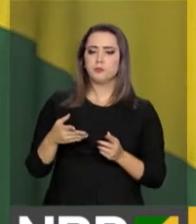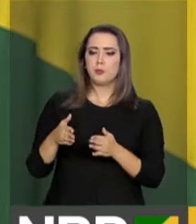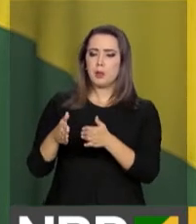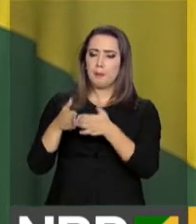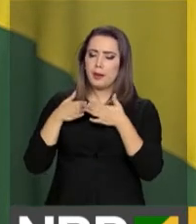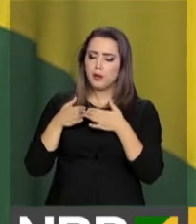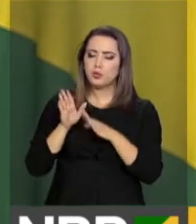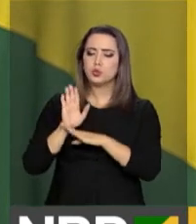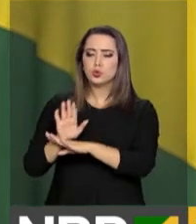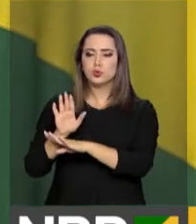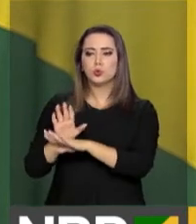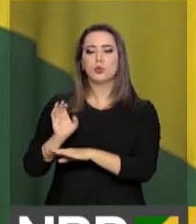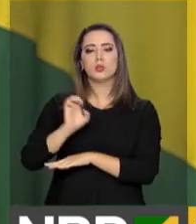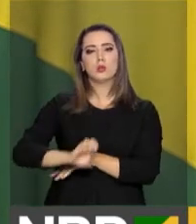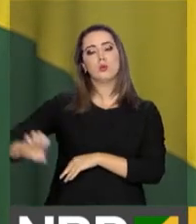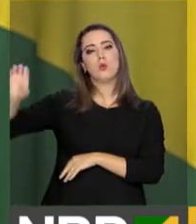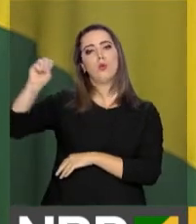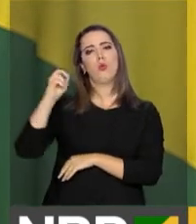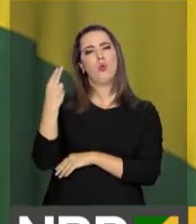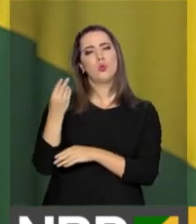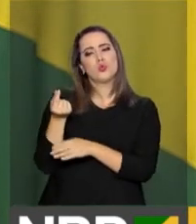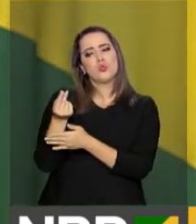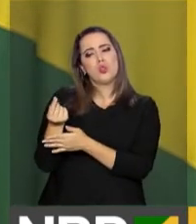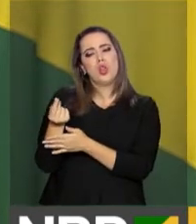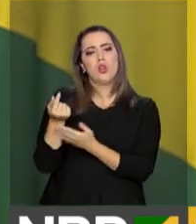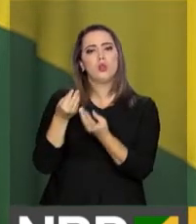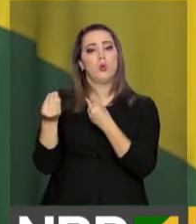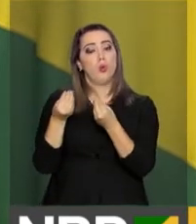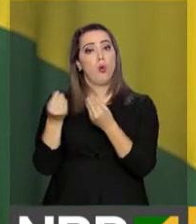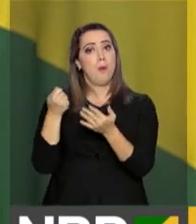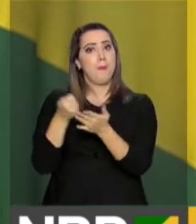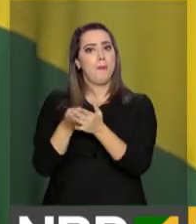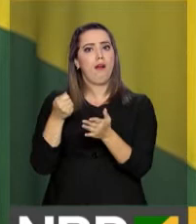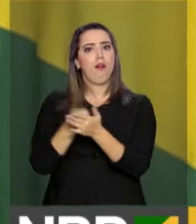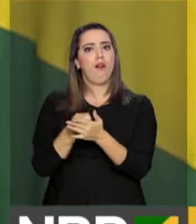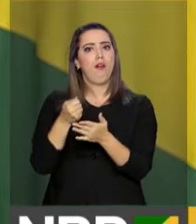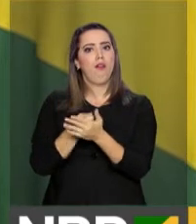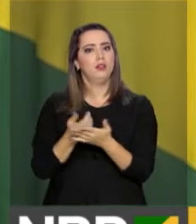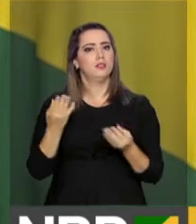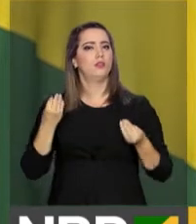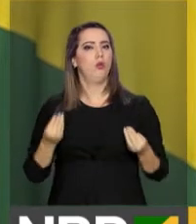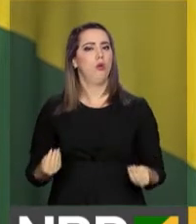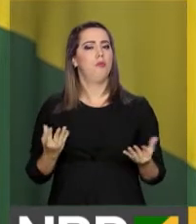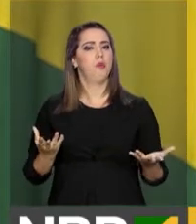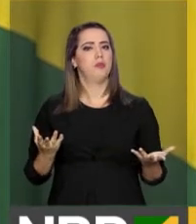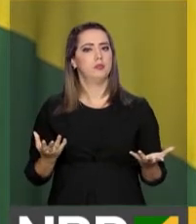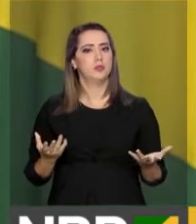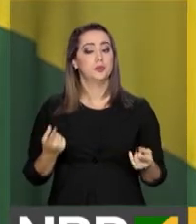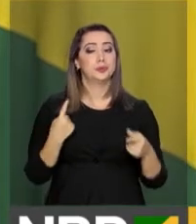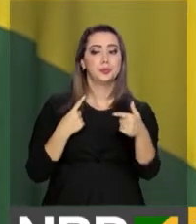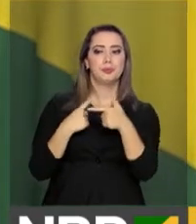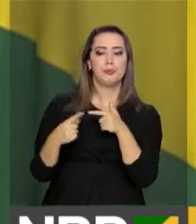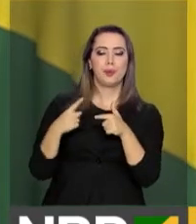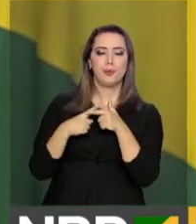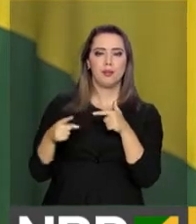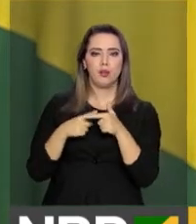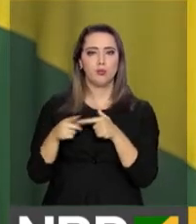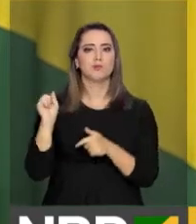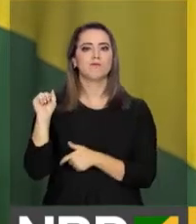fiscal ou pra pedir um auxílio que não conseguem subsistir tendo em visto que o problema previdenciário